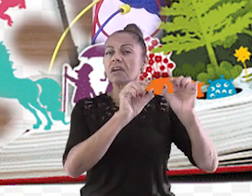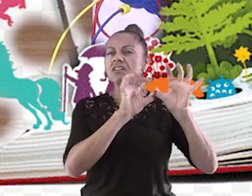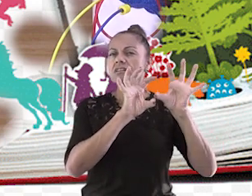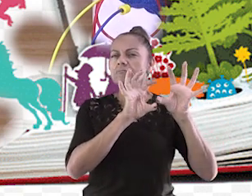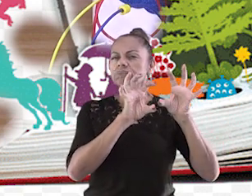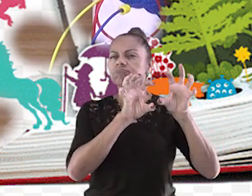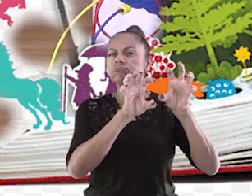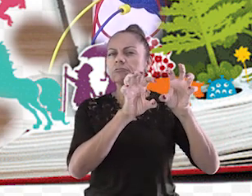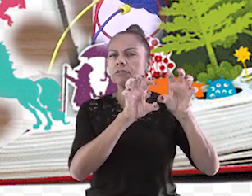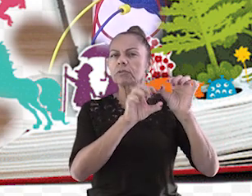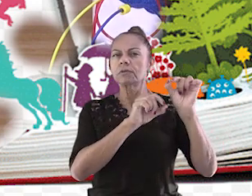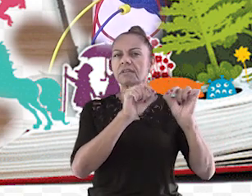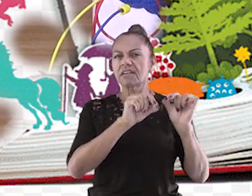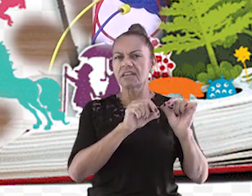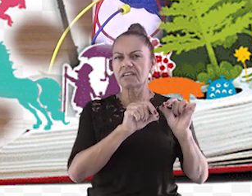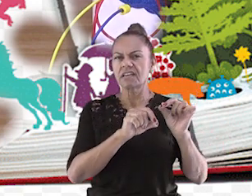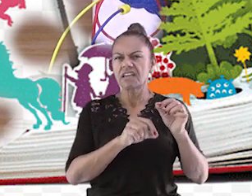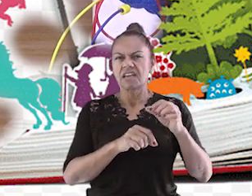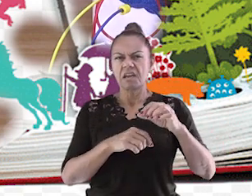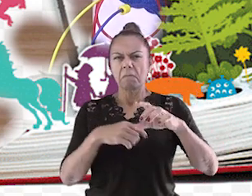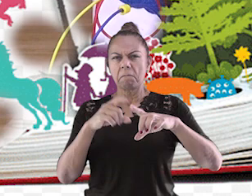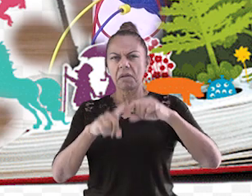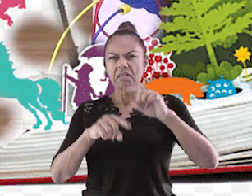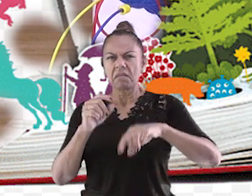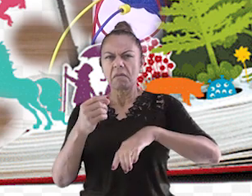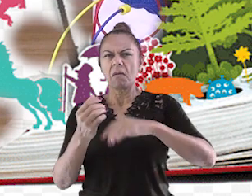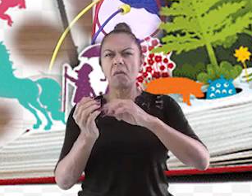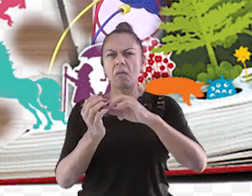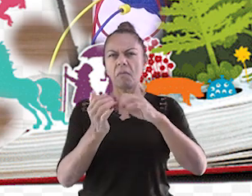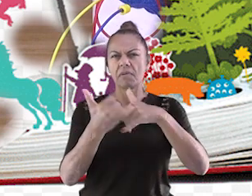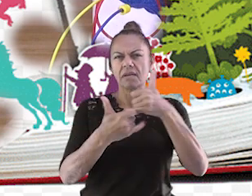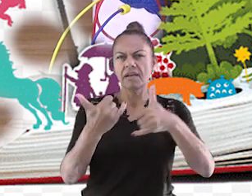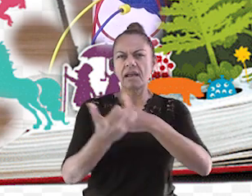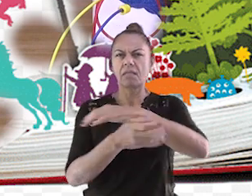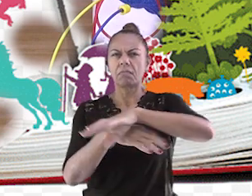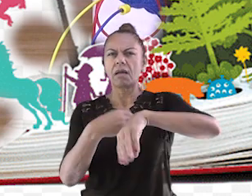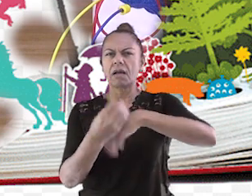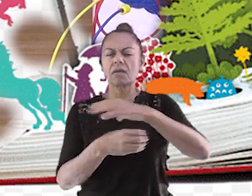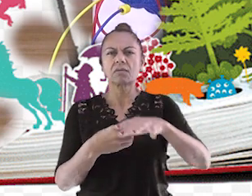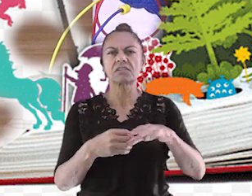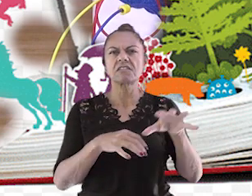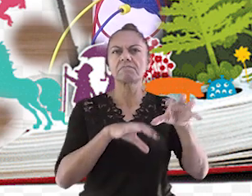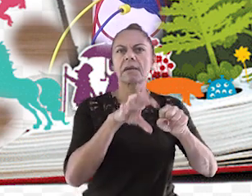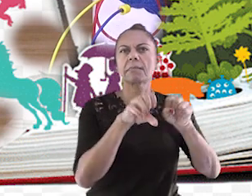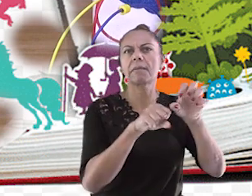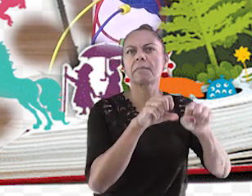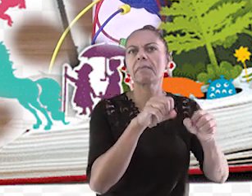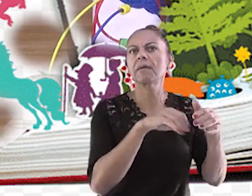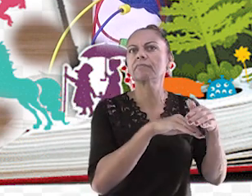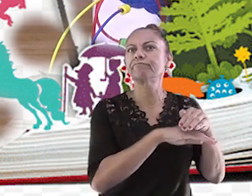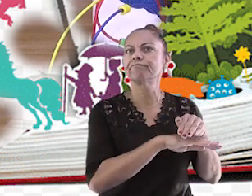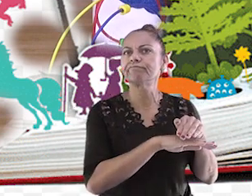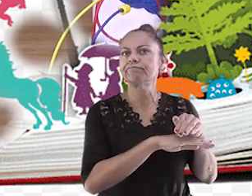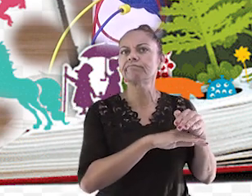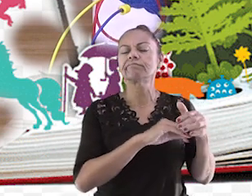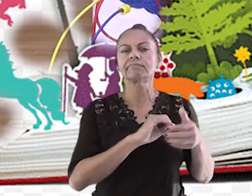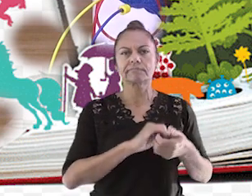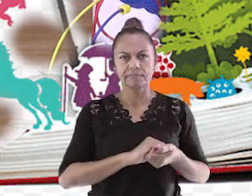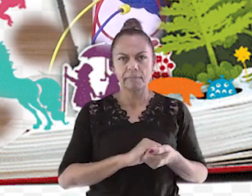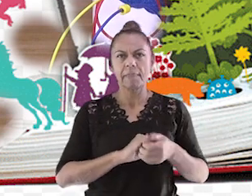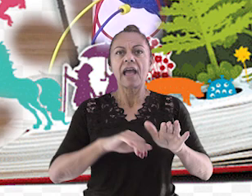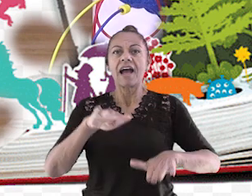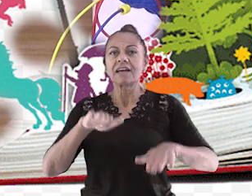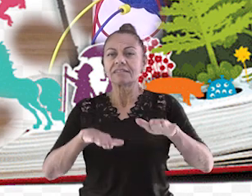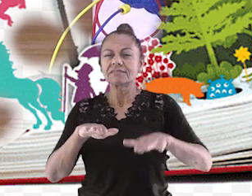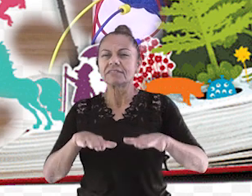pegando tudo que encontra pela frente. Quantas vezes você foi procurar alguma coisa que deixou guardado num certo